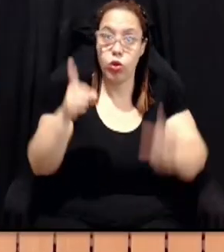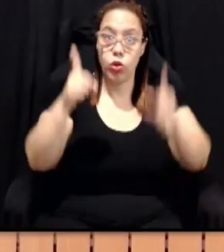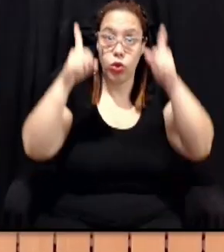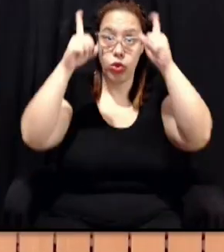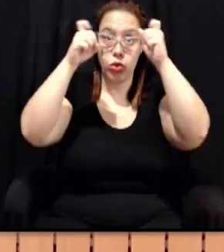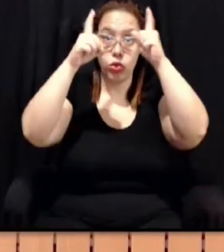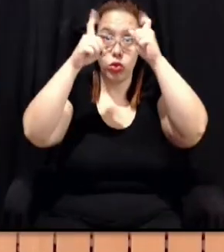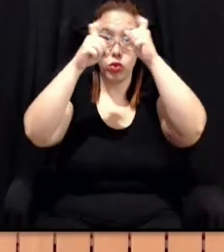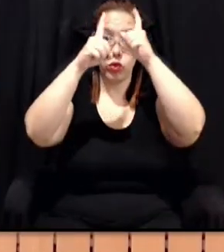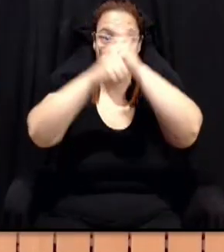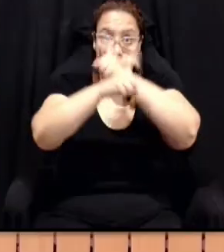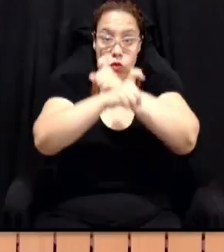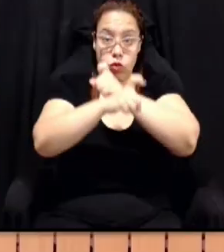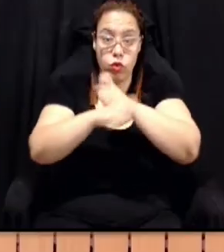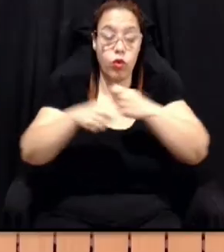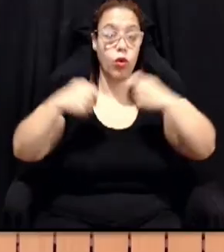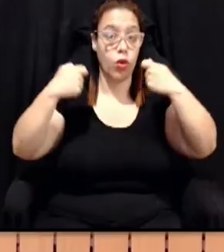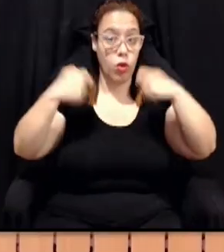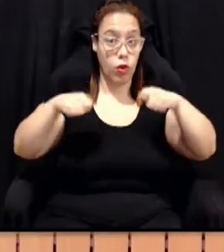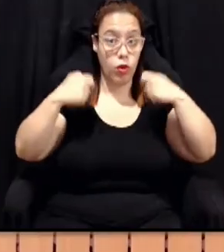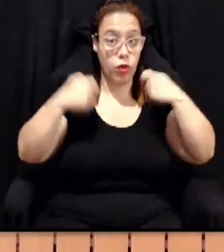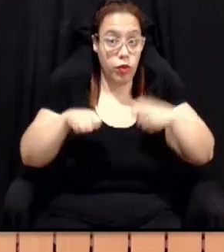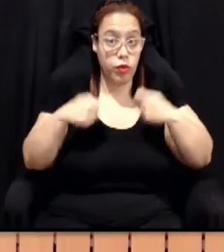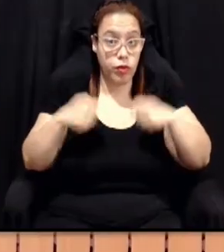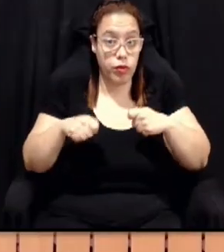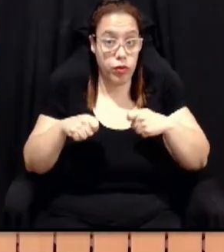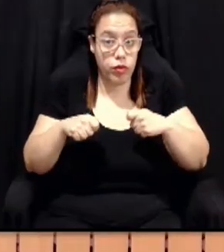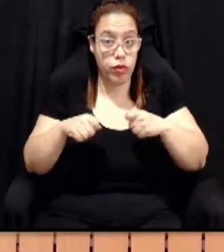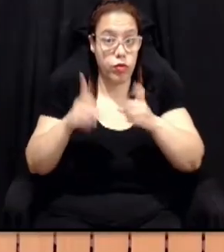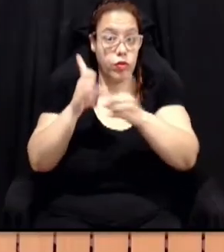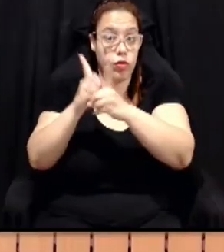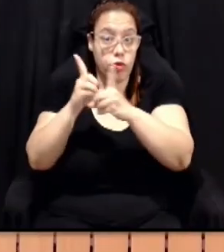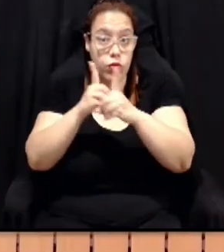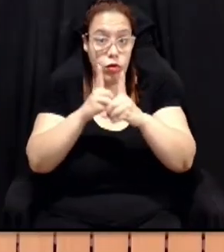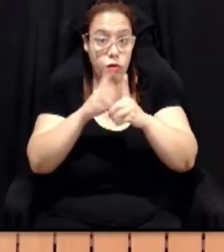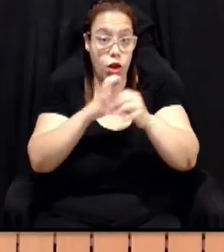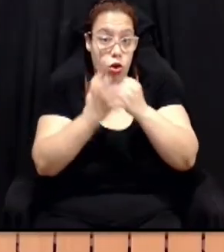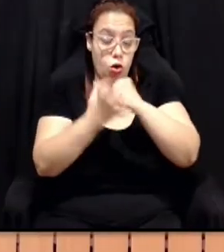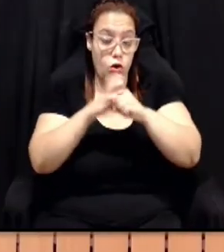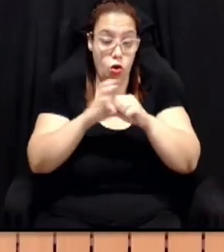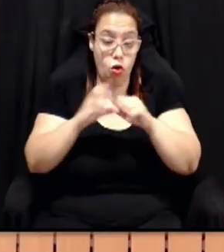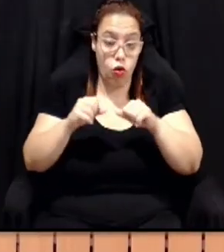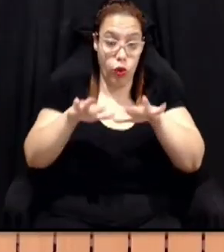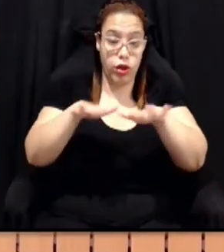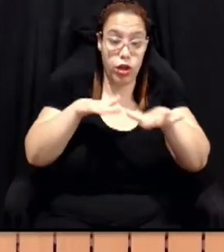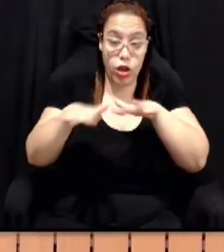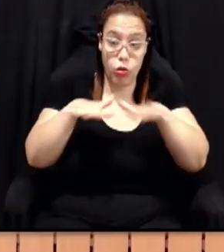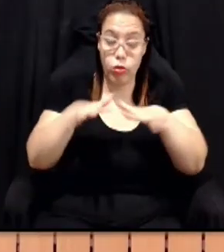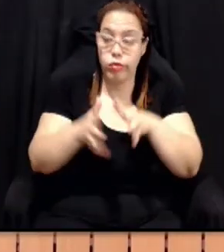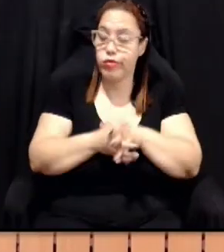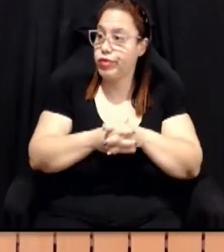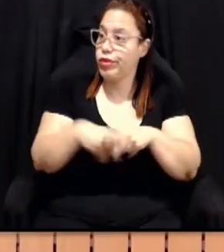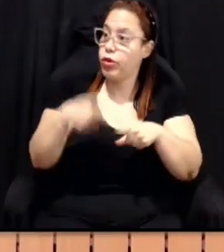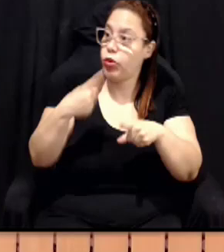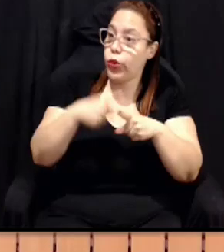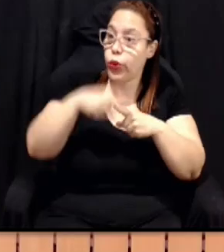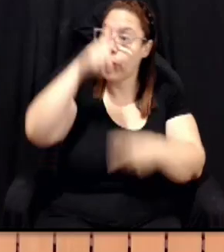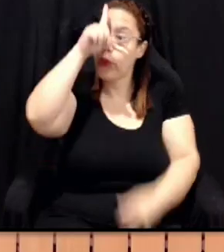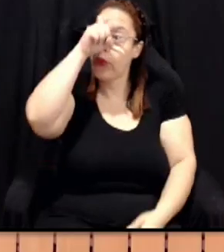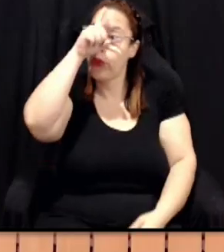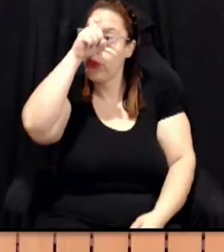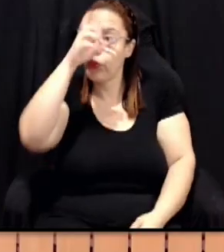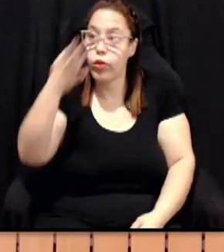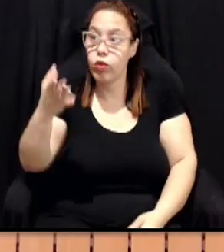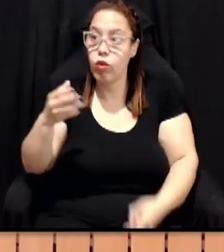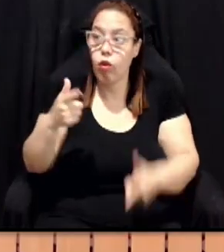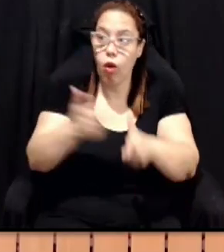quem precisava do atendimento para a Covid-19 naquele momento. Porque o hospital que estava com uma dívida